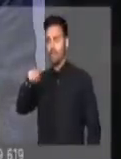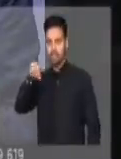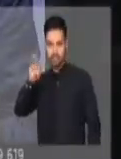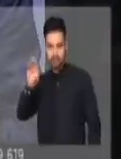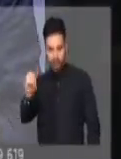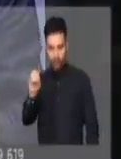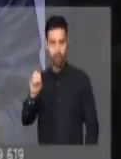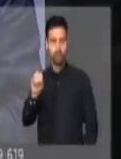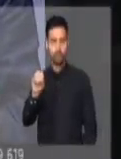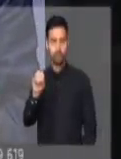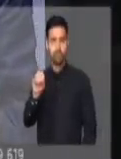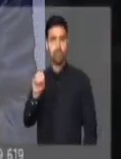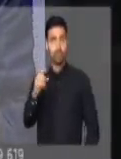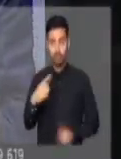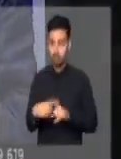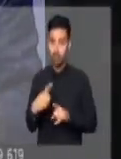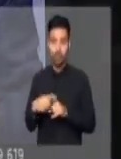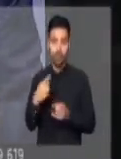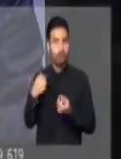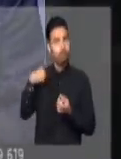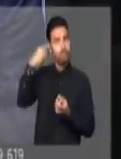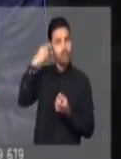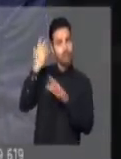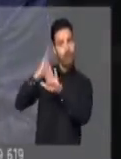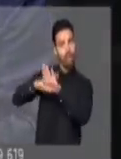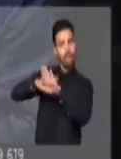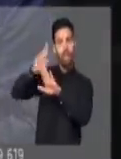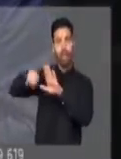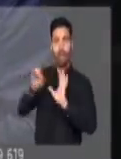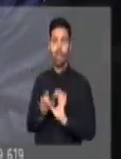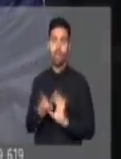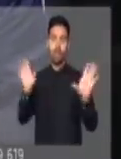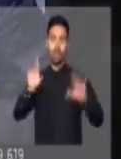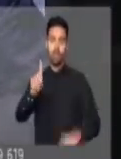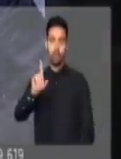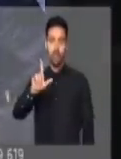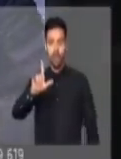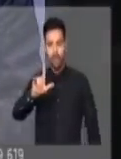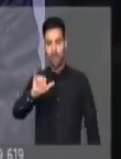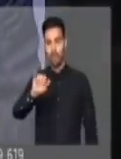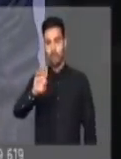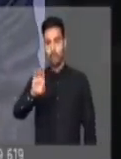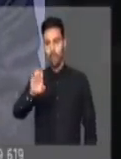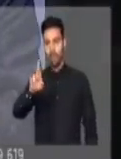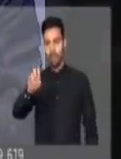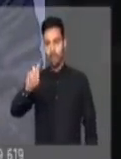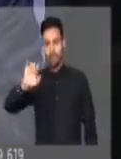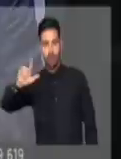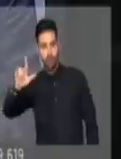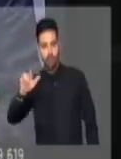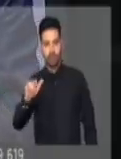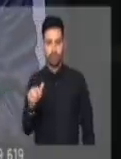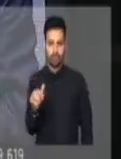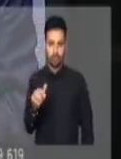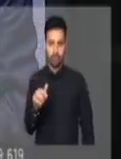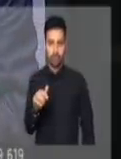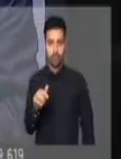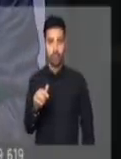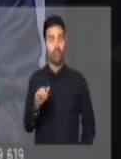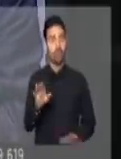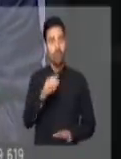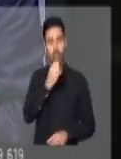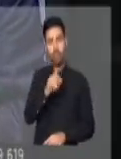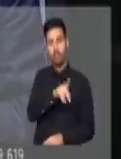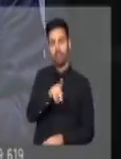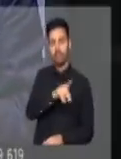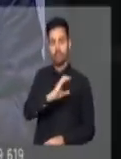humanidade no sentimento liberal. E o liberalismo, senhor presidente, nos termos esclarecedores do professor